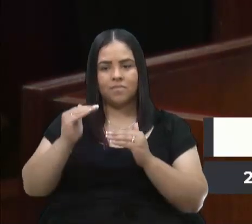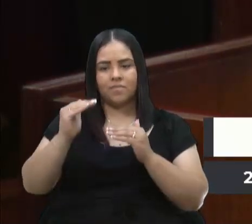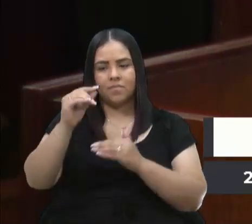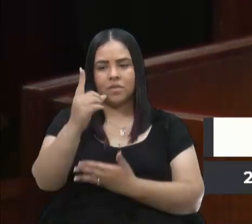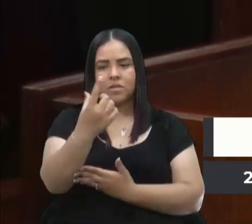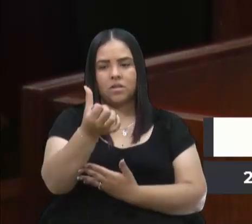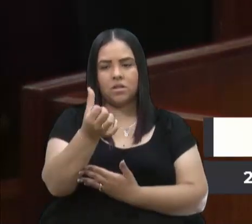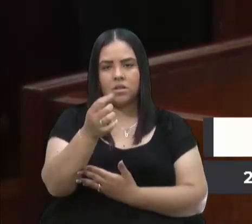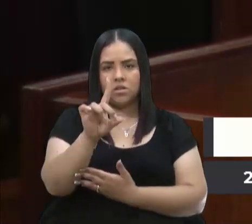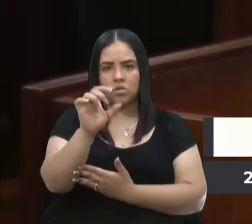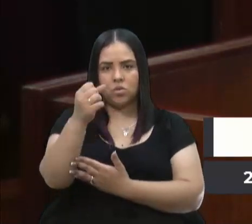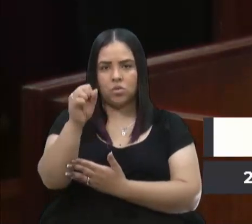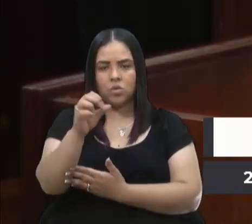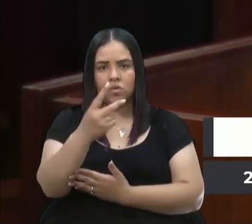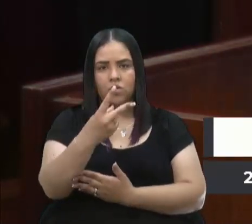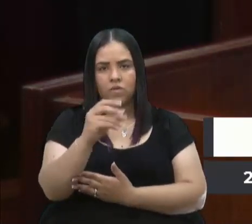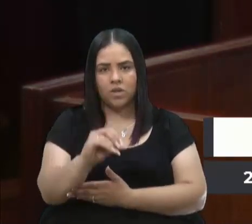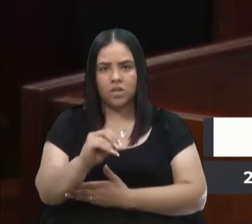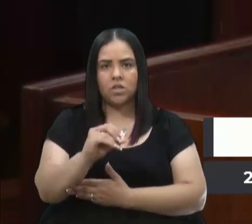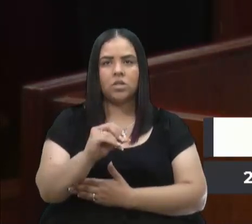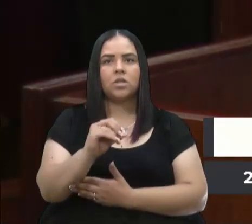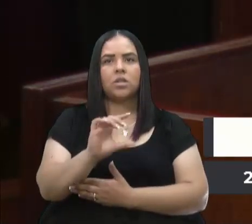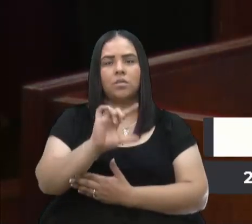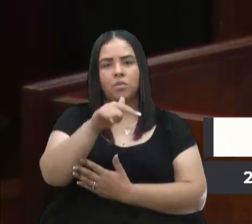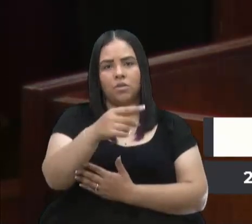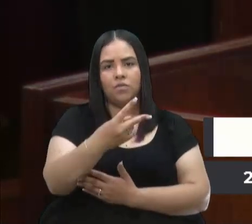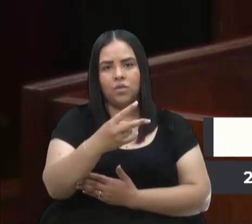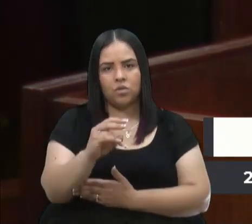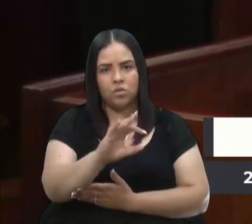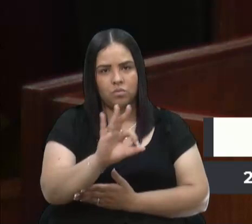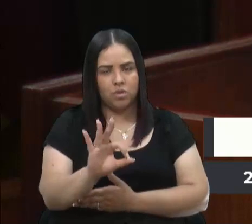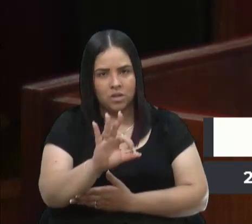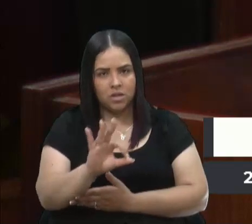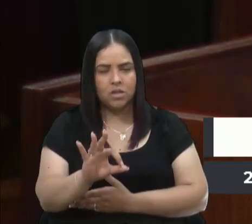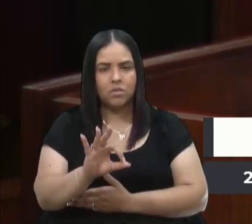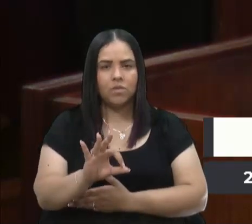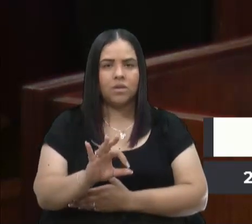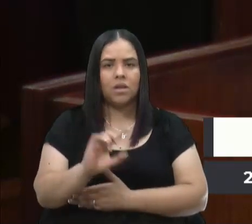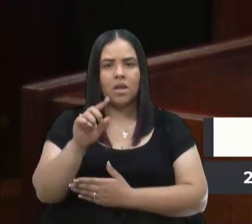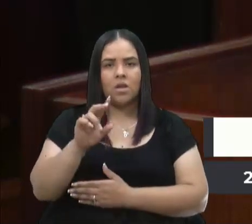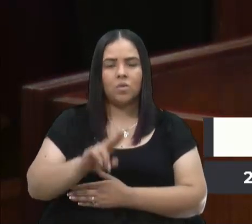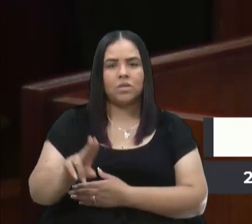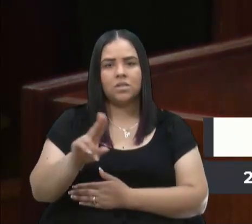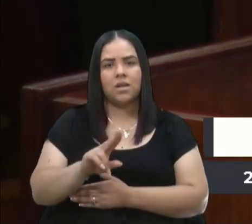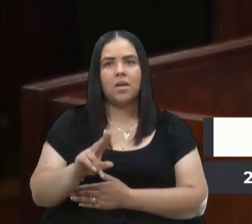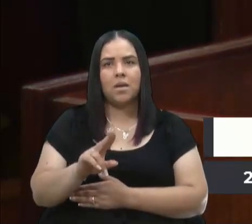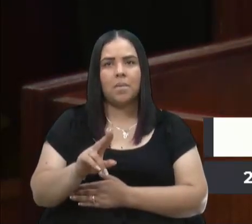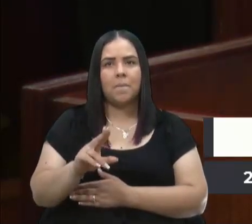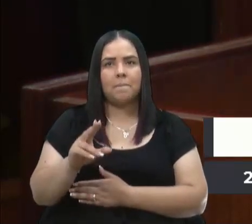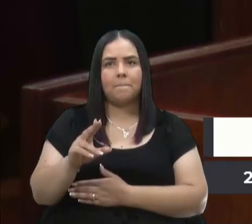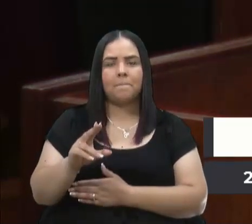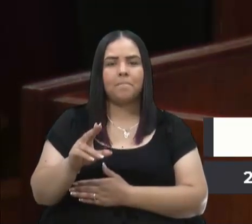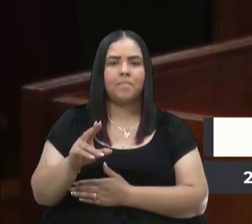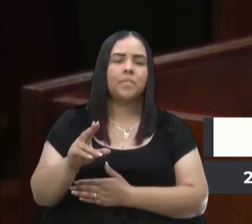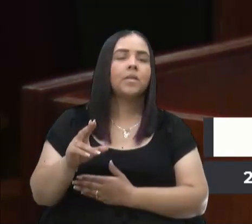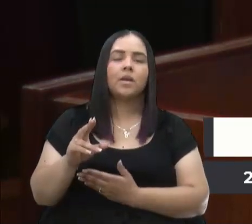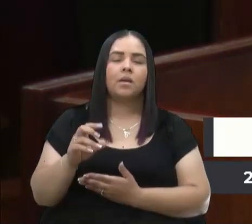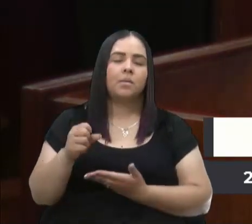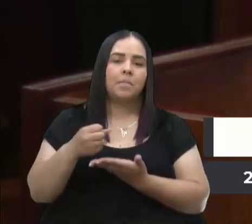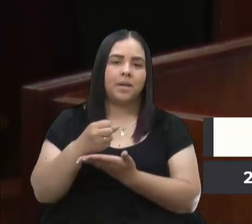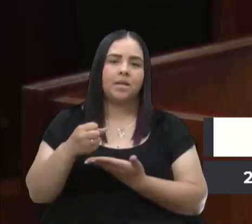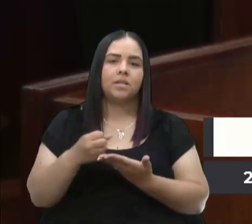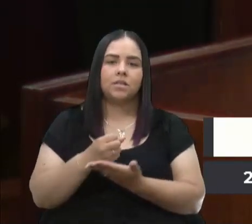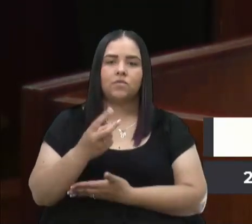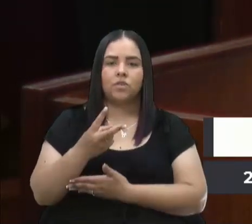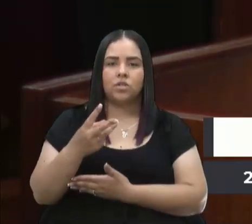16%, 18%, 20% e aí sim os 22%, nesse último caso com base no salário teto municipal